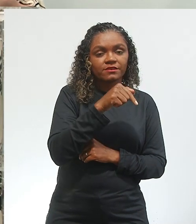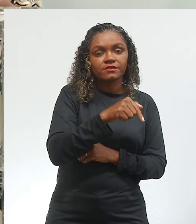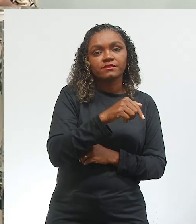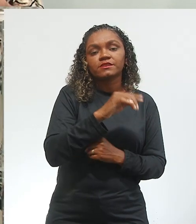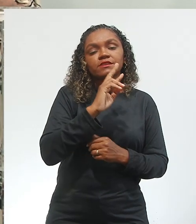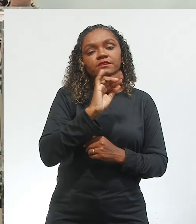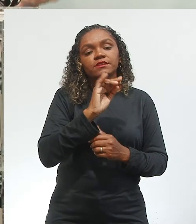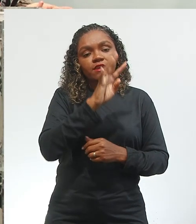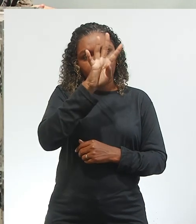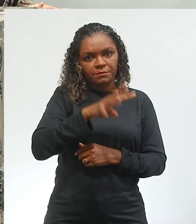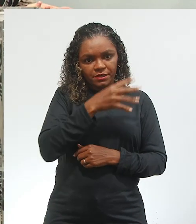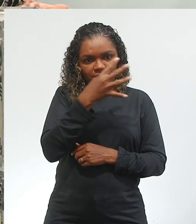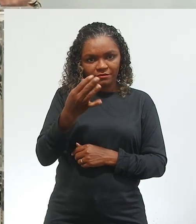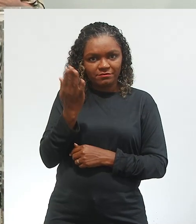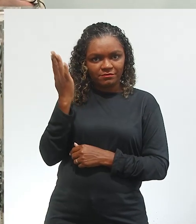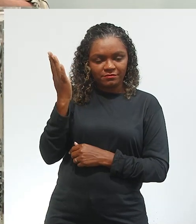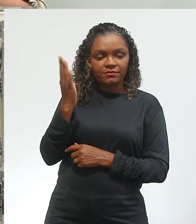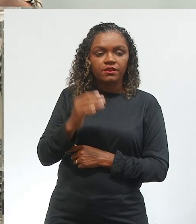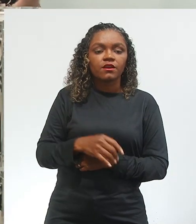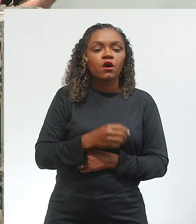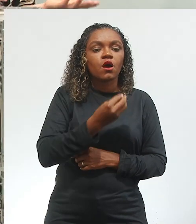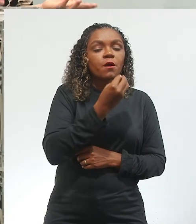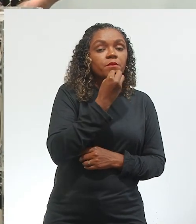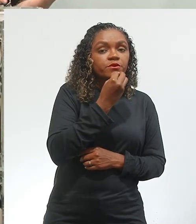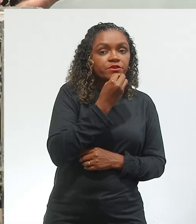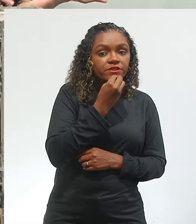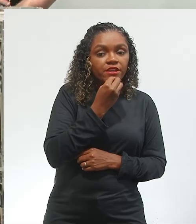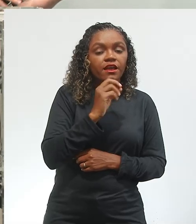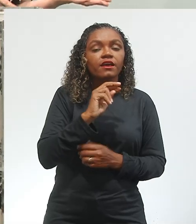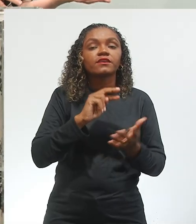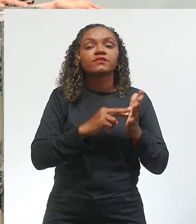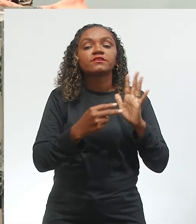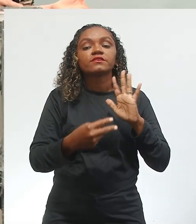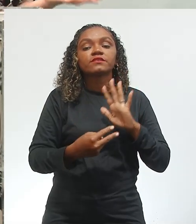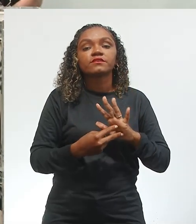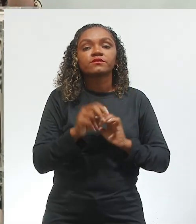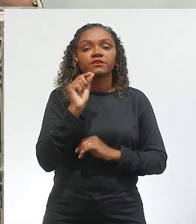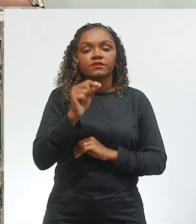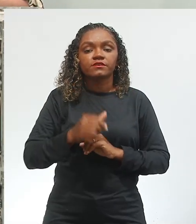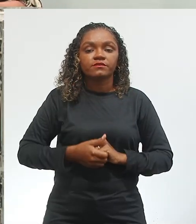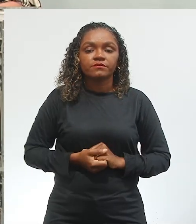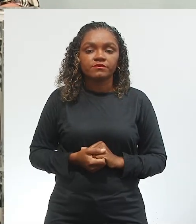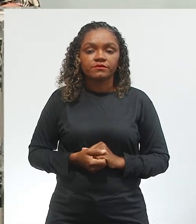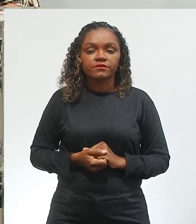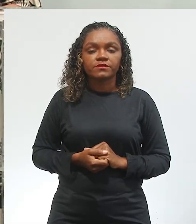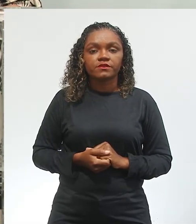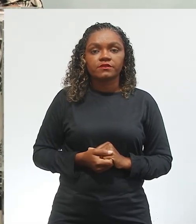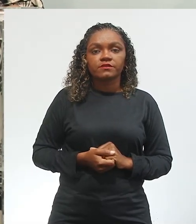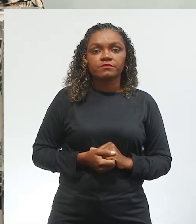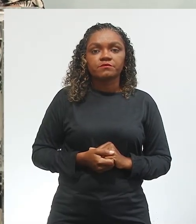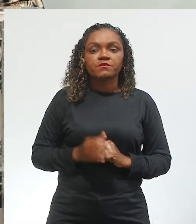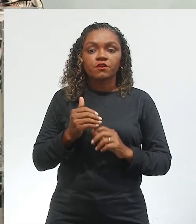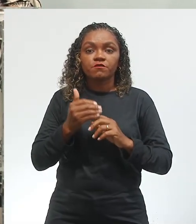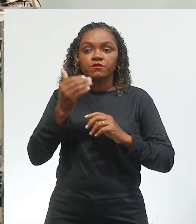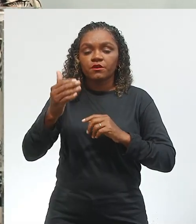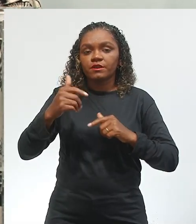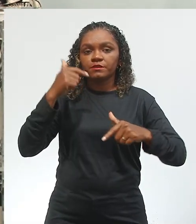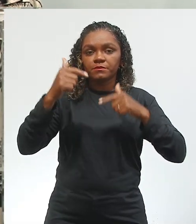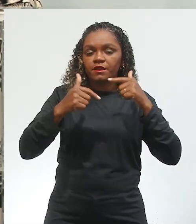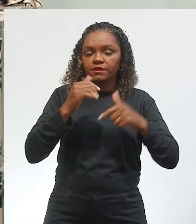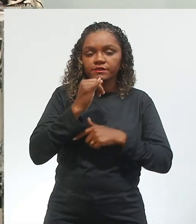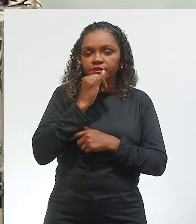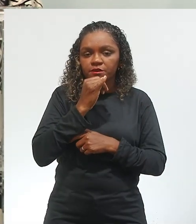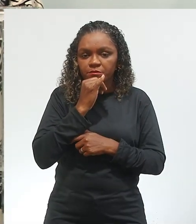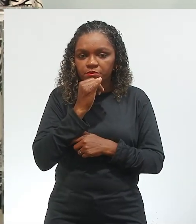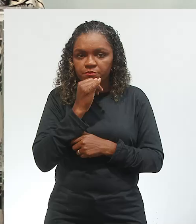fatores, em geral, externos, né? Em geral, externos, na verdade, a maioria externos, que podem ajudar na prestação